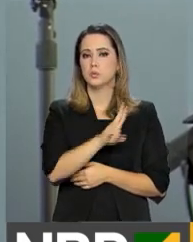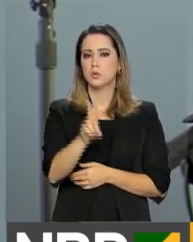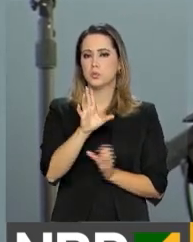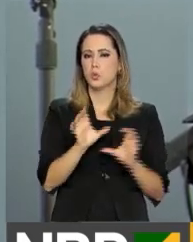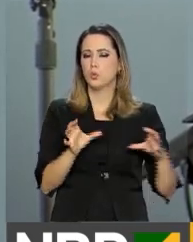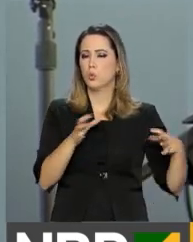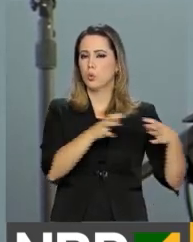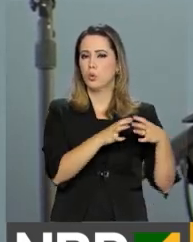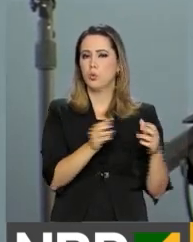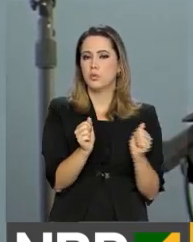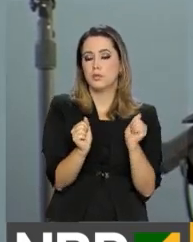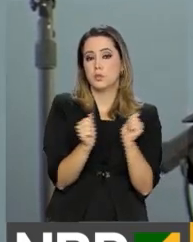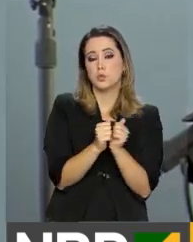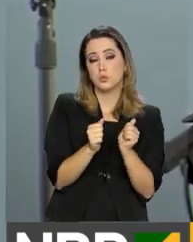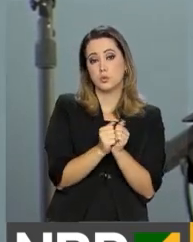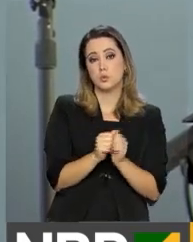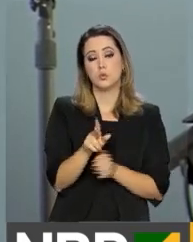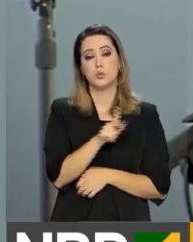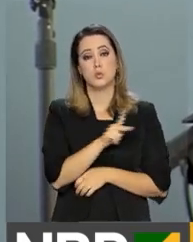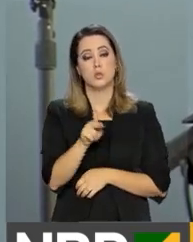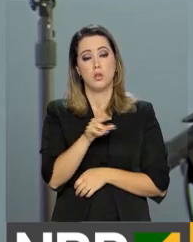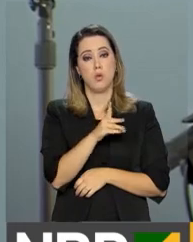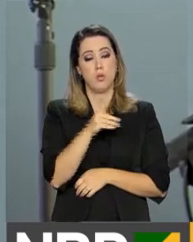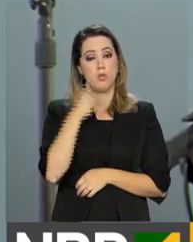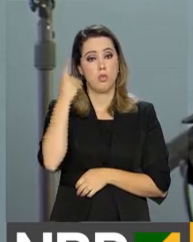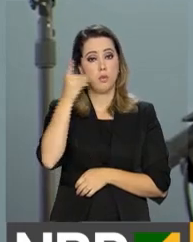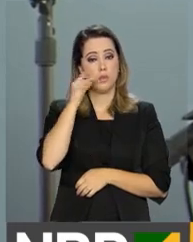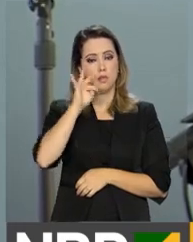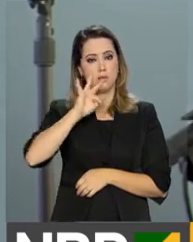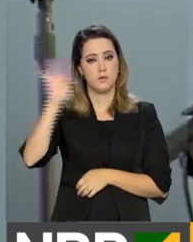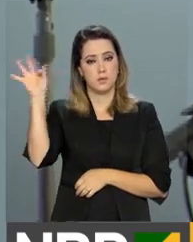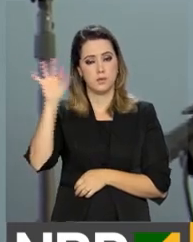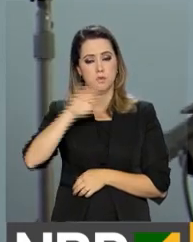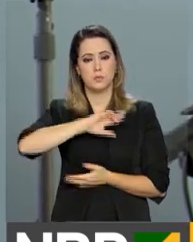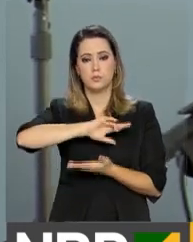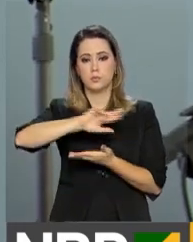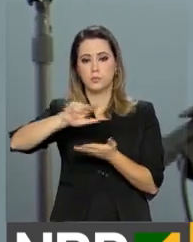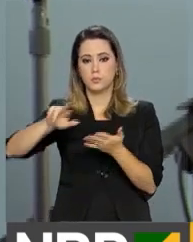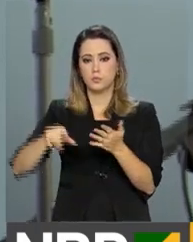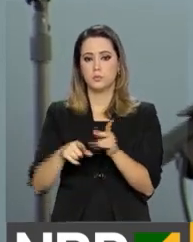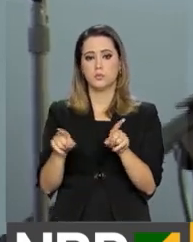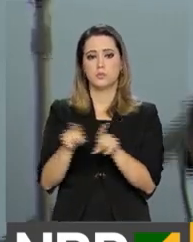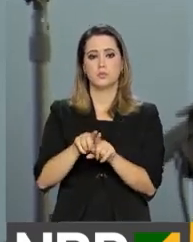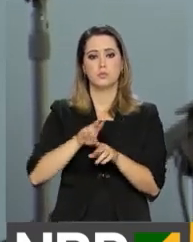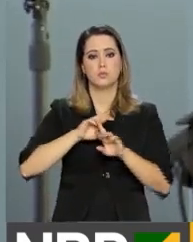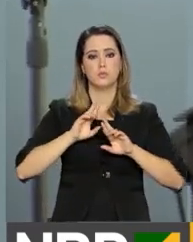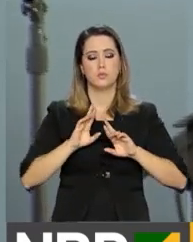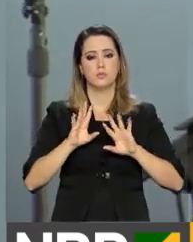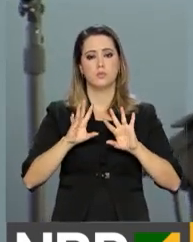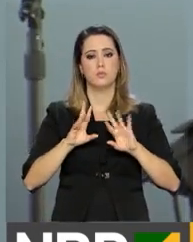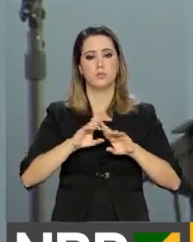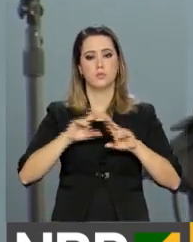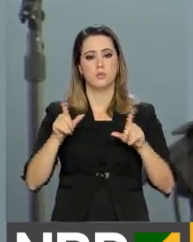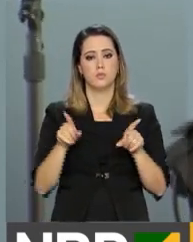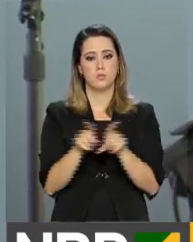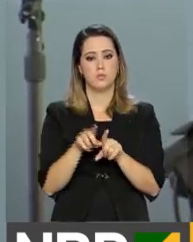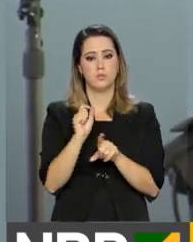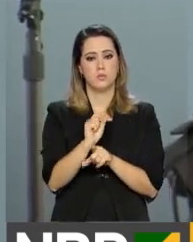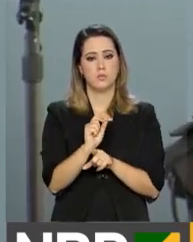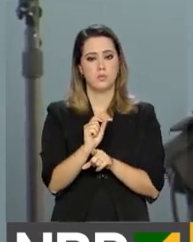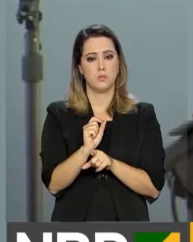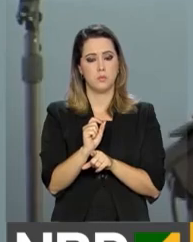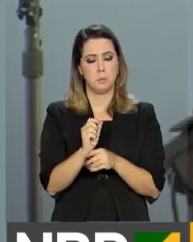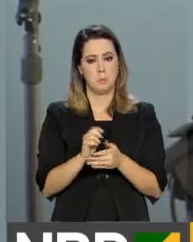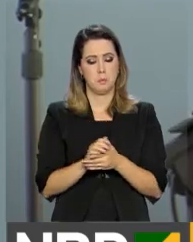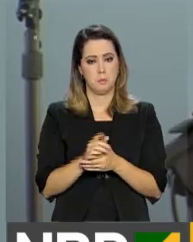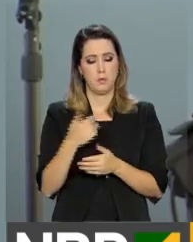Assembleia, os deputados federais Baleia Rossi, Vanderlei Macris e o Chico Sardelli, o Omar Najar,